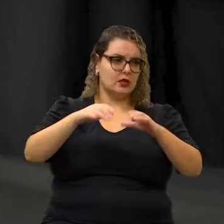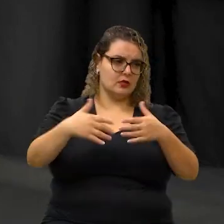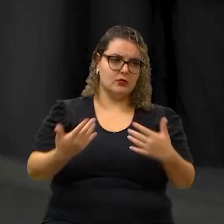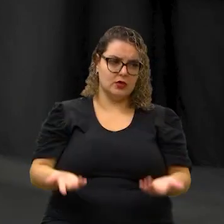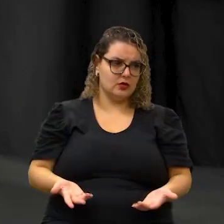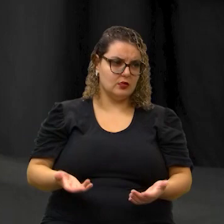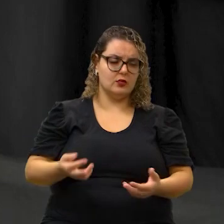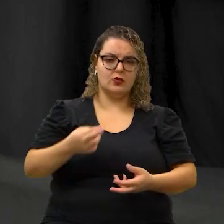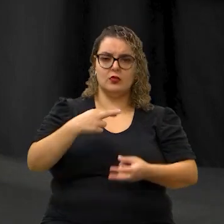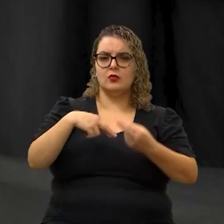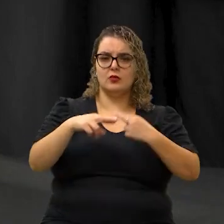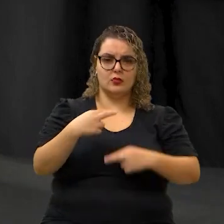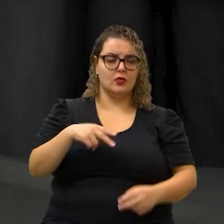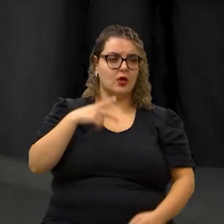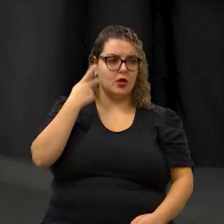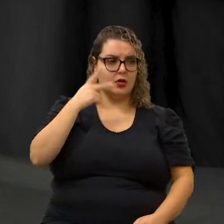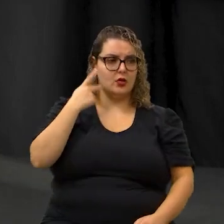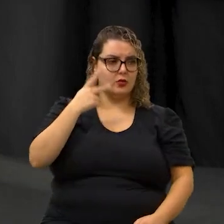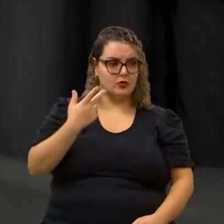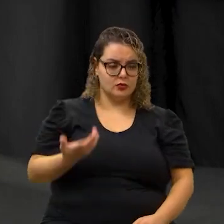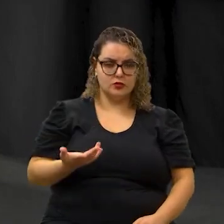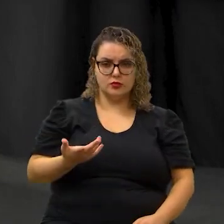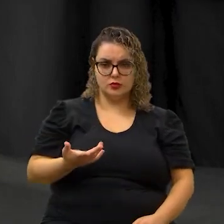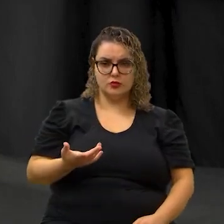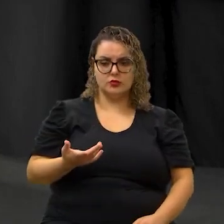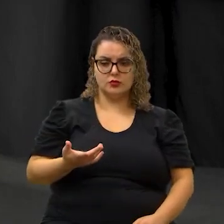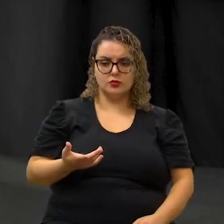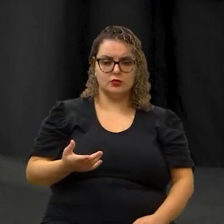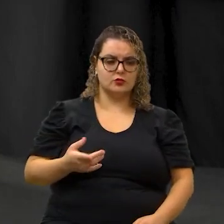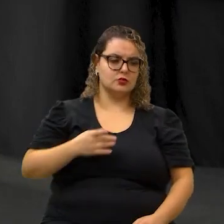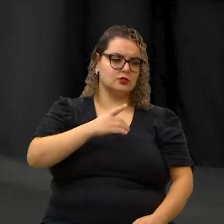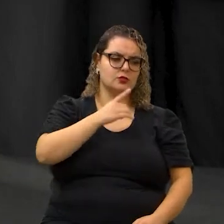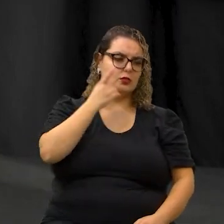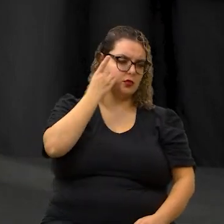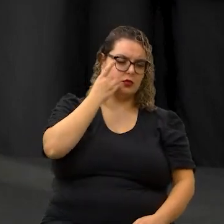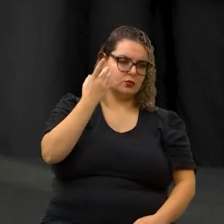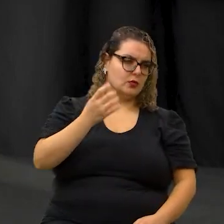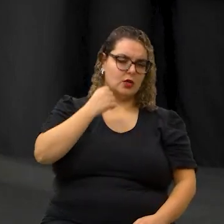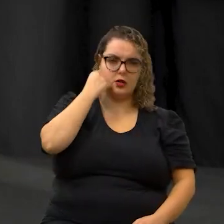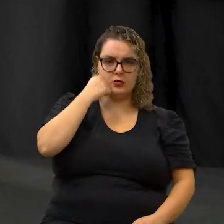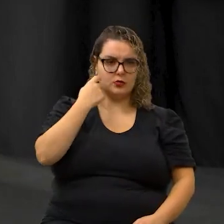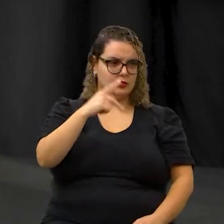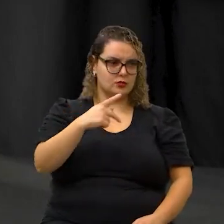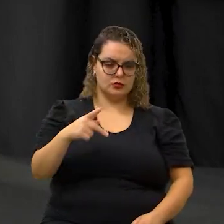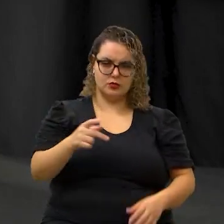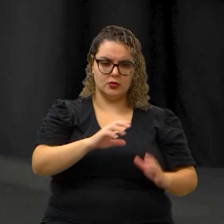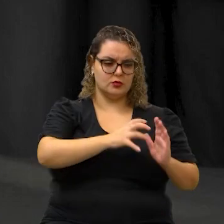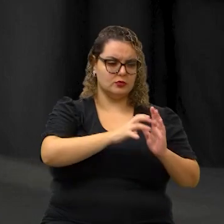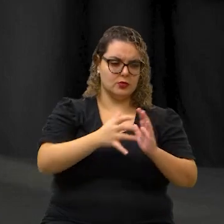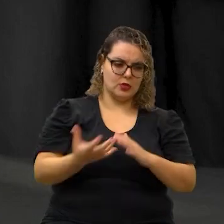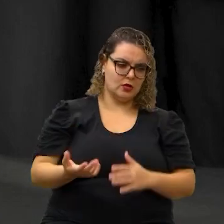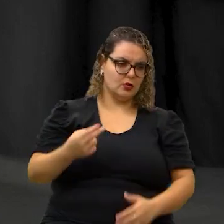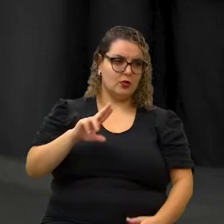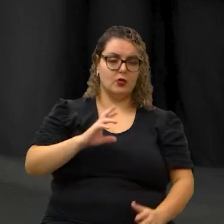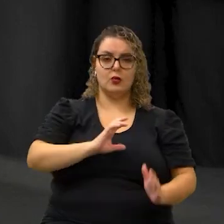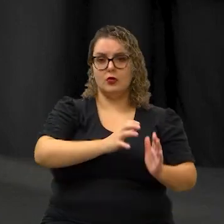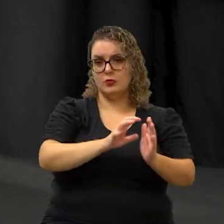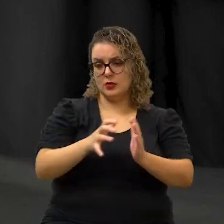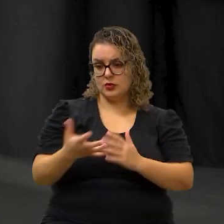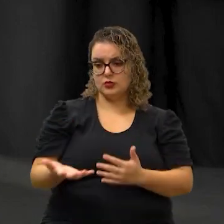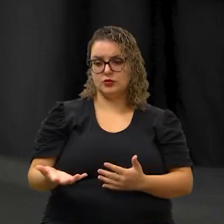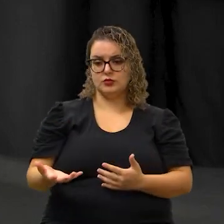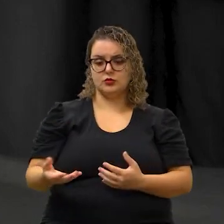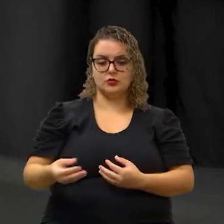da comissão ou através dos relacionamentos políticos com deputados e senadores dos seus partidos ou